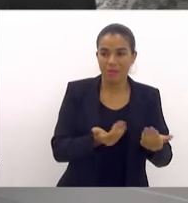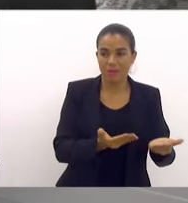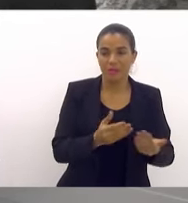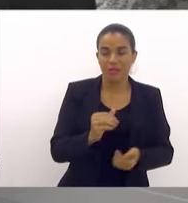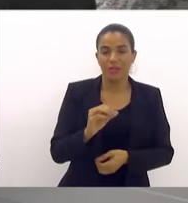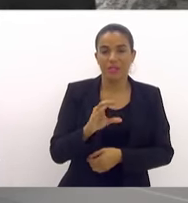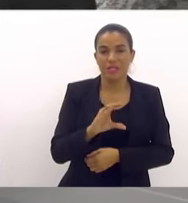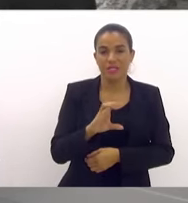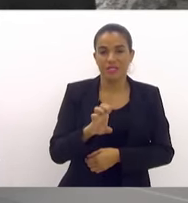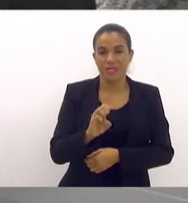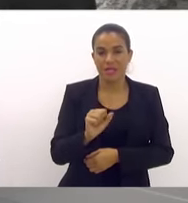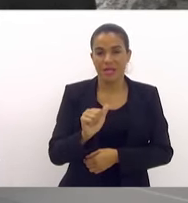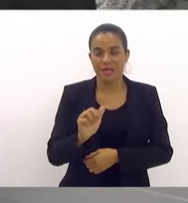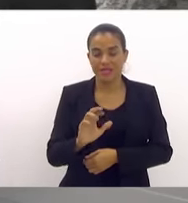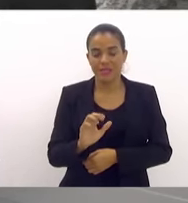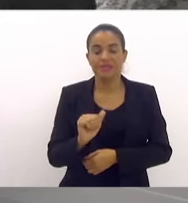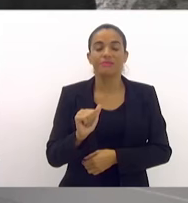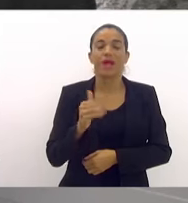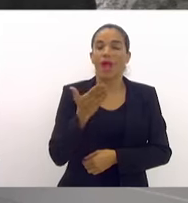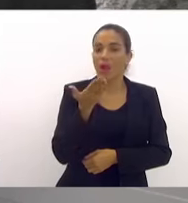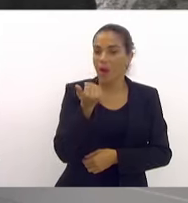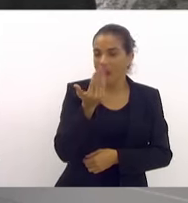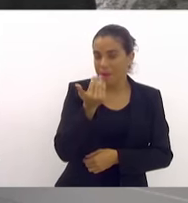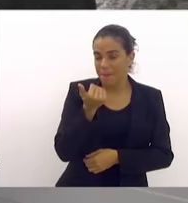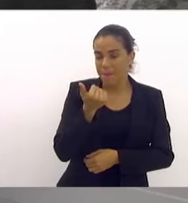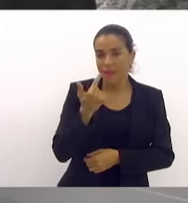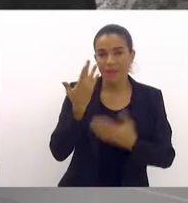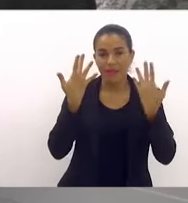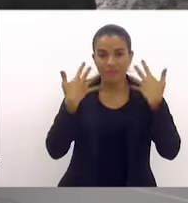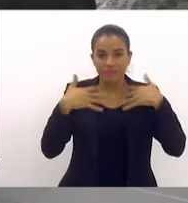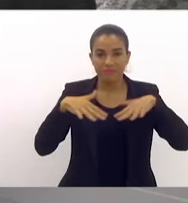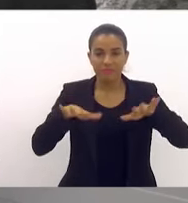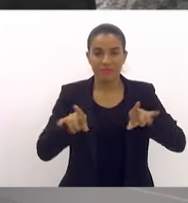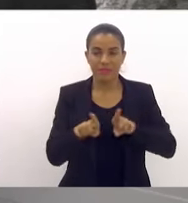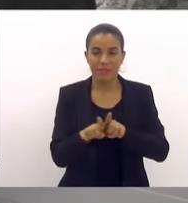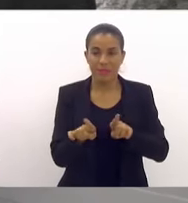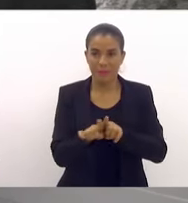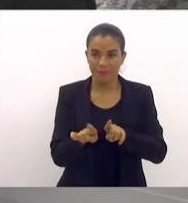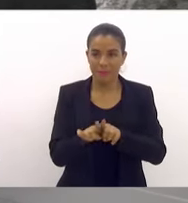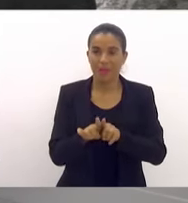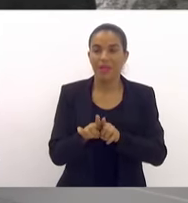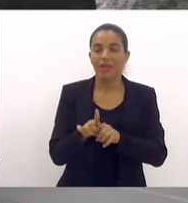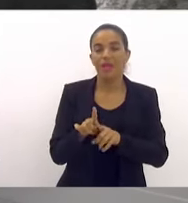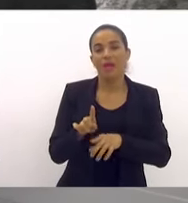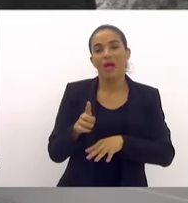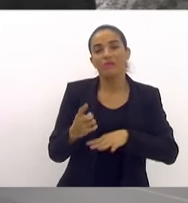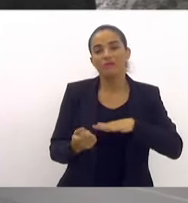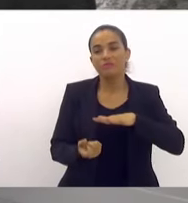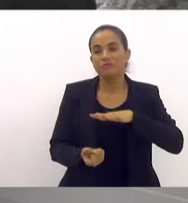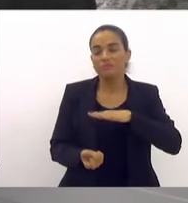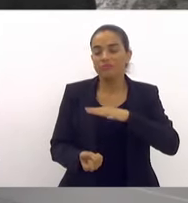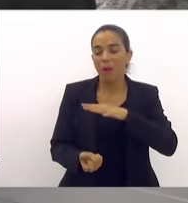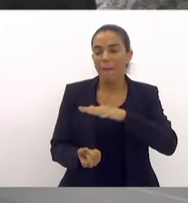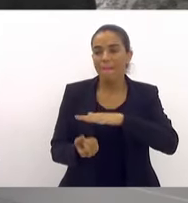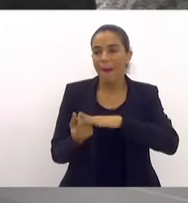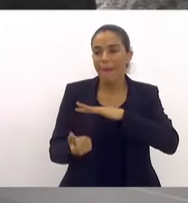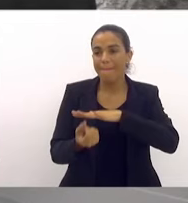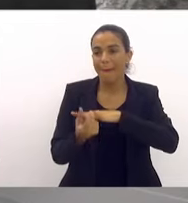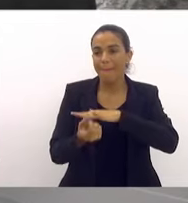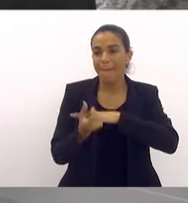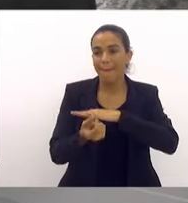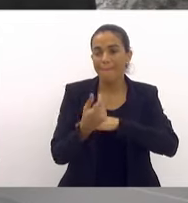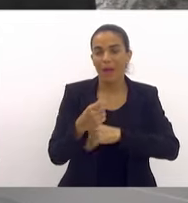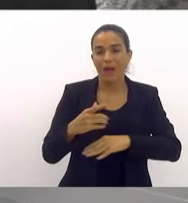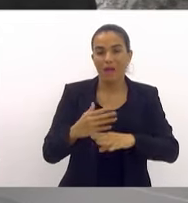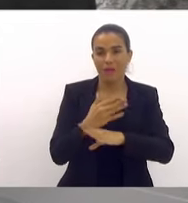RJ, para os alimentos de origem orgânica, agroecológica e oriundos das hortas urbanas no âmbito do Estado do Rio de Janeiro.